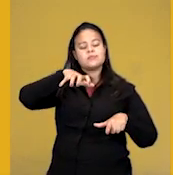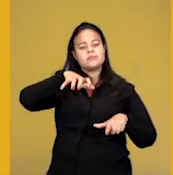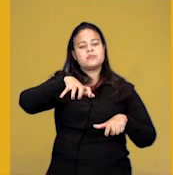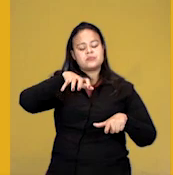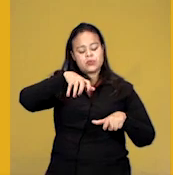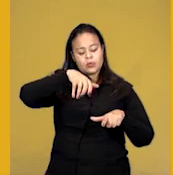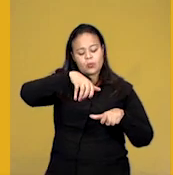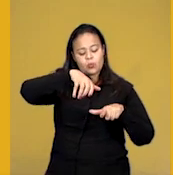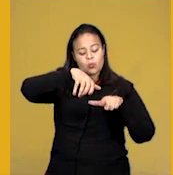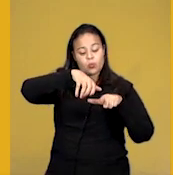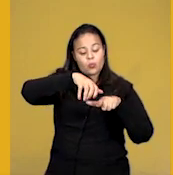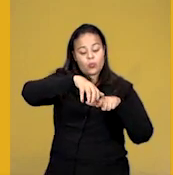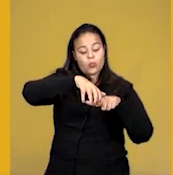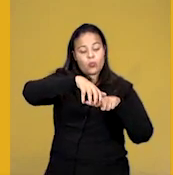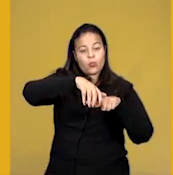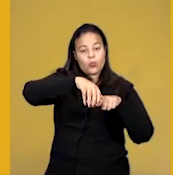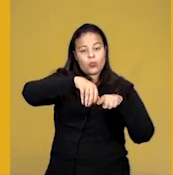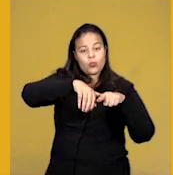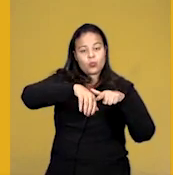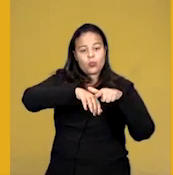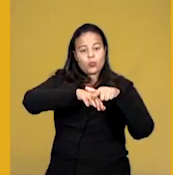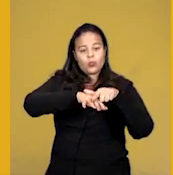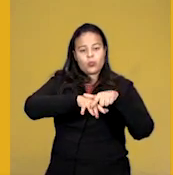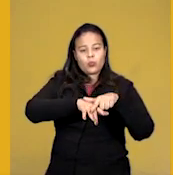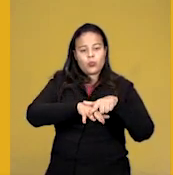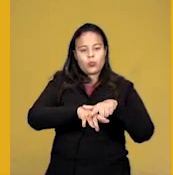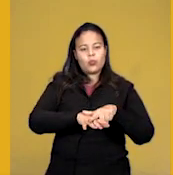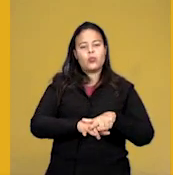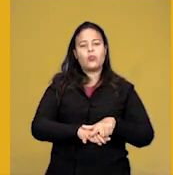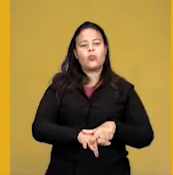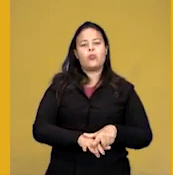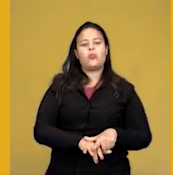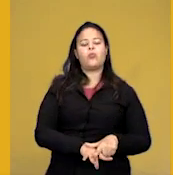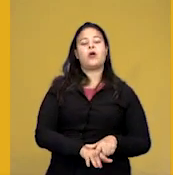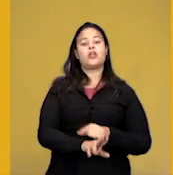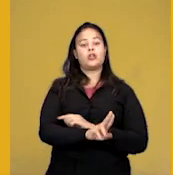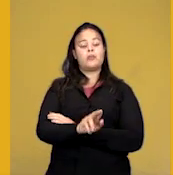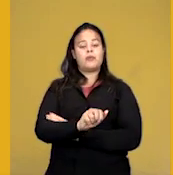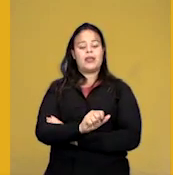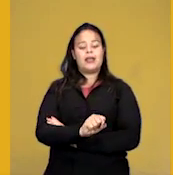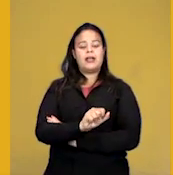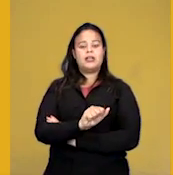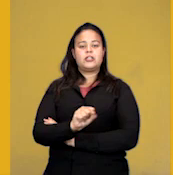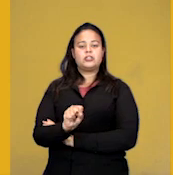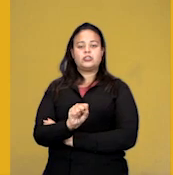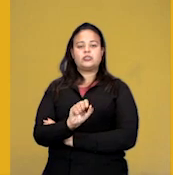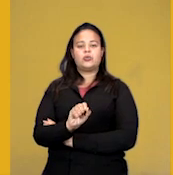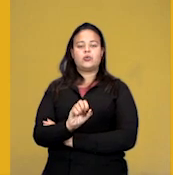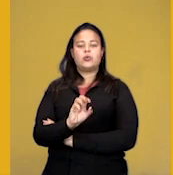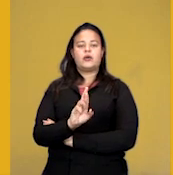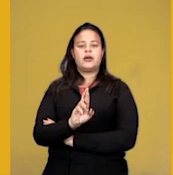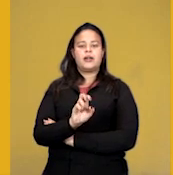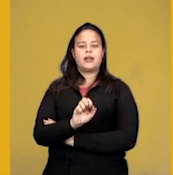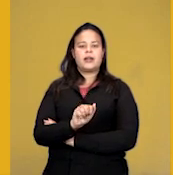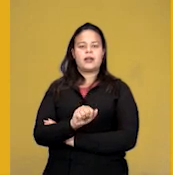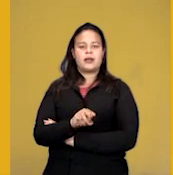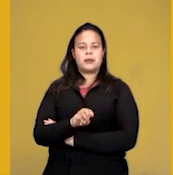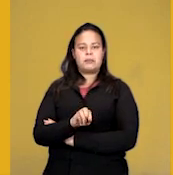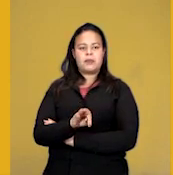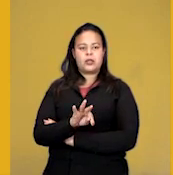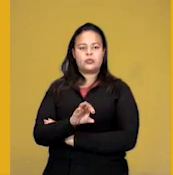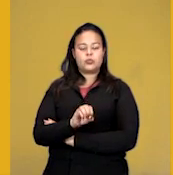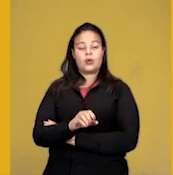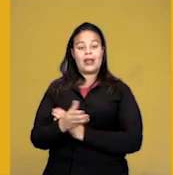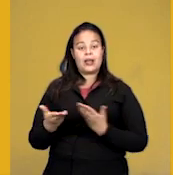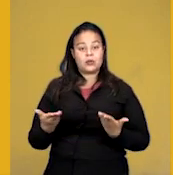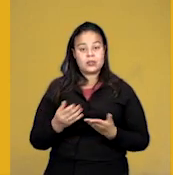para dentro da água, provocando o assoreamento, tá? E se a gente mantém a mata ciliar,